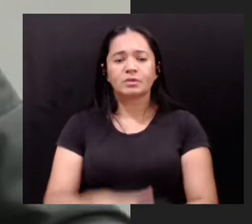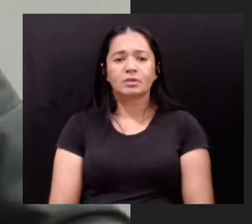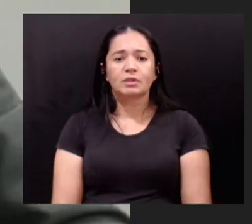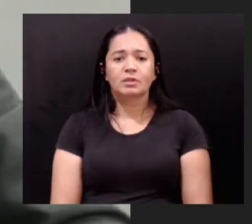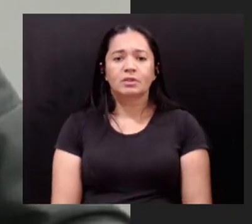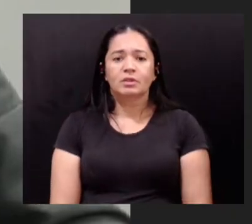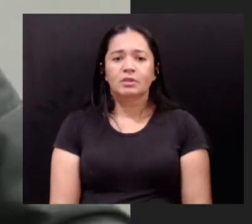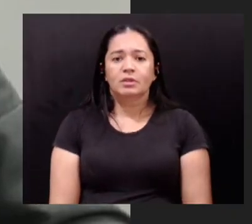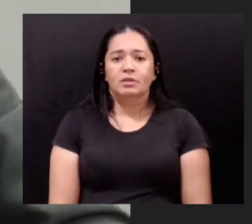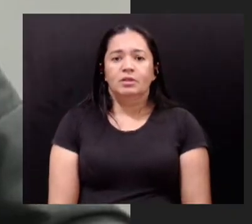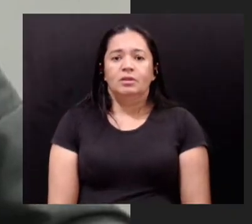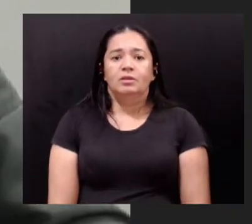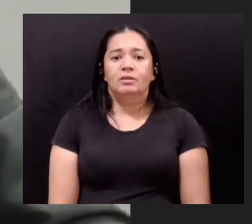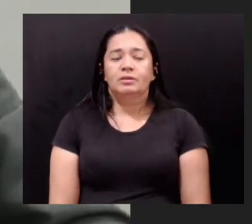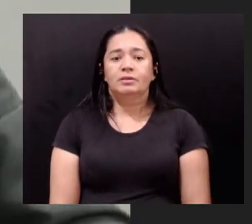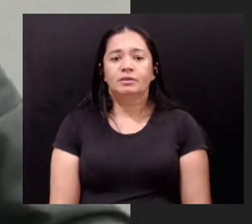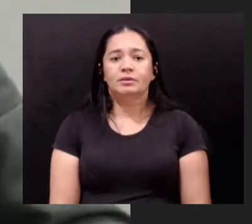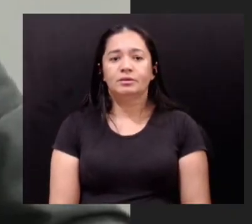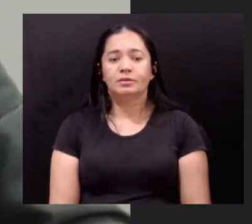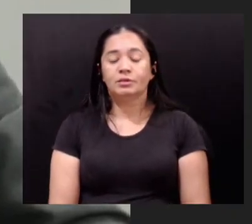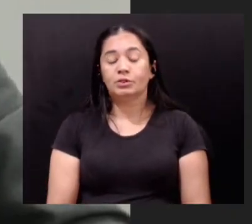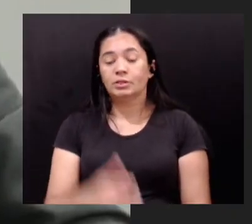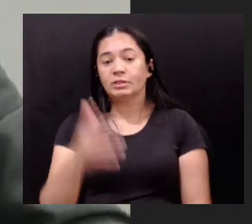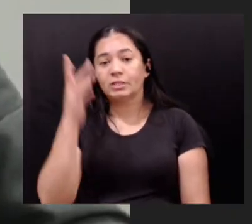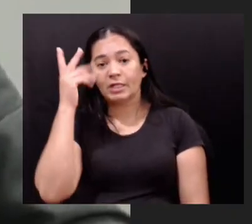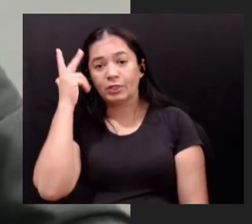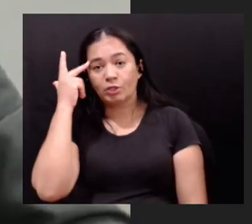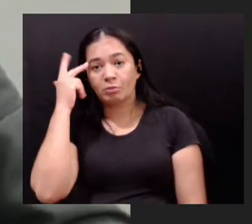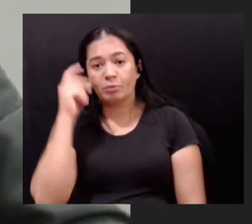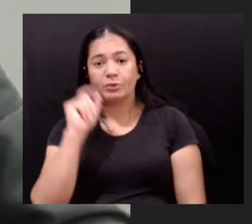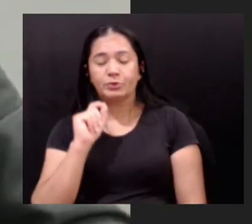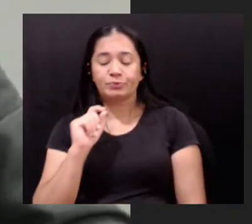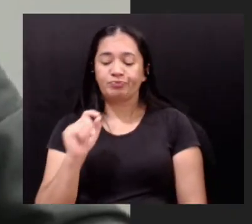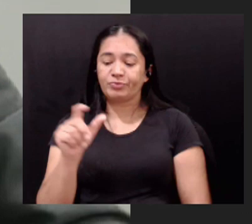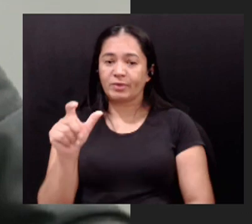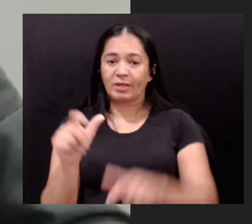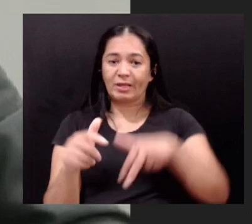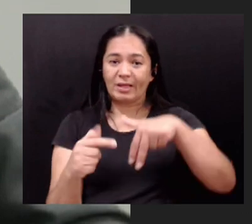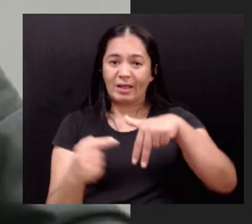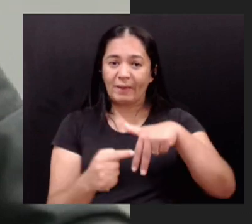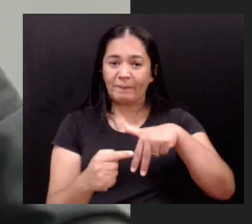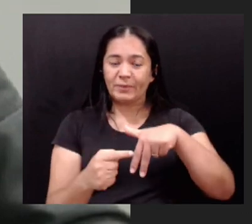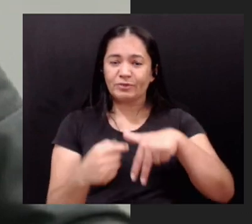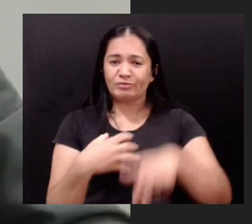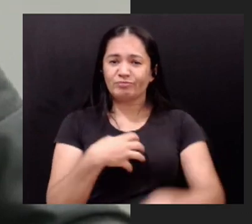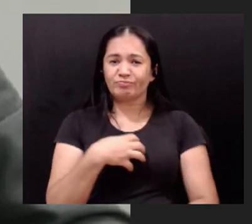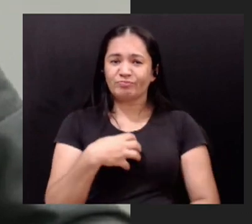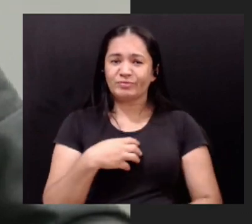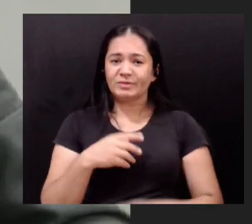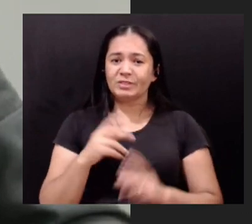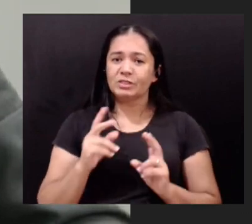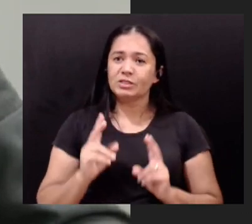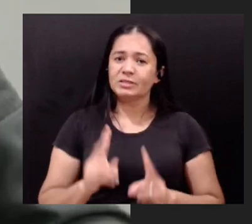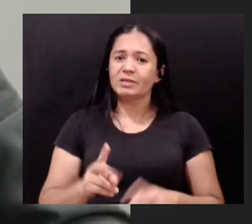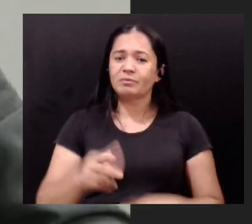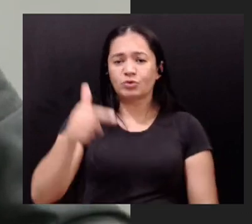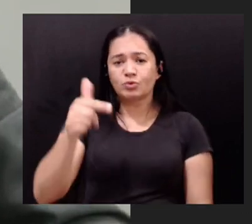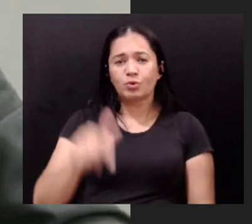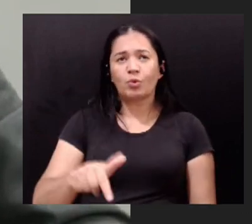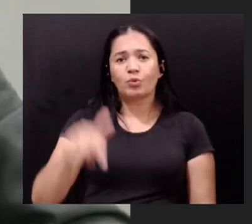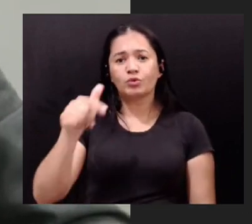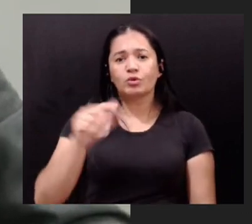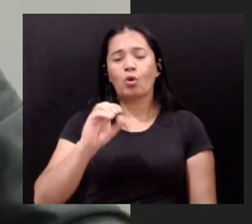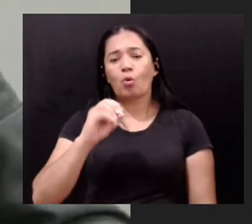Normalmente, a pessoa, quando tem esses sintomas, se ela tiver de uma forma persistente, mais prolongada, tiver